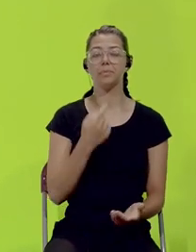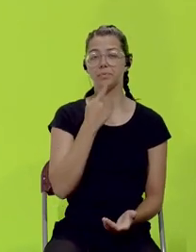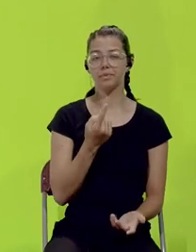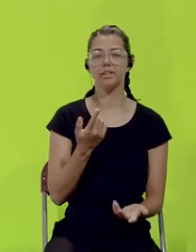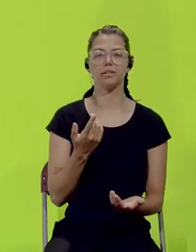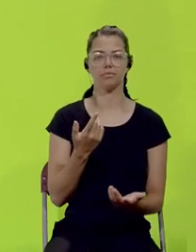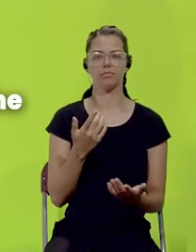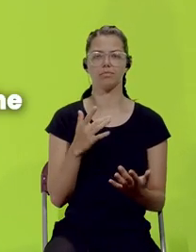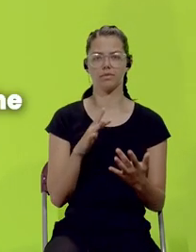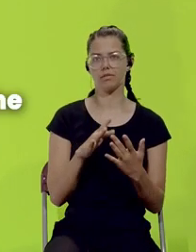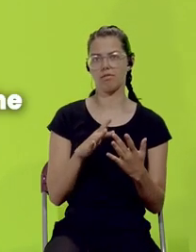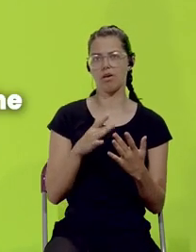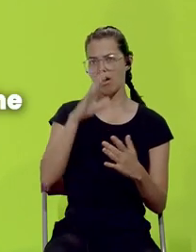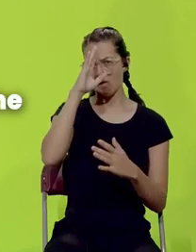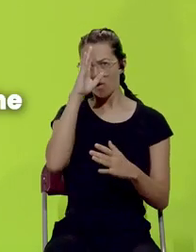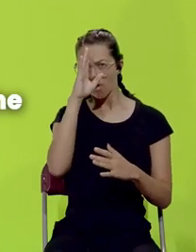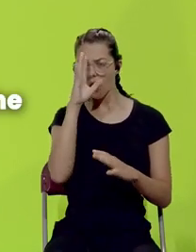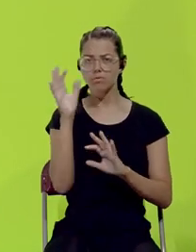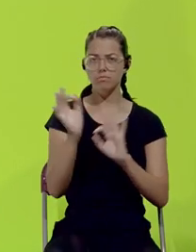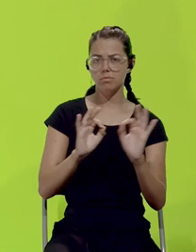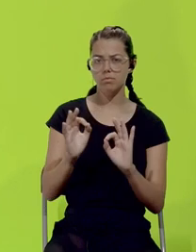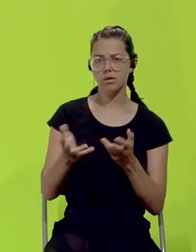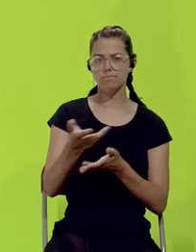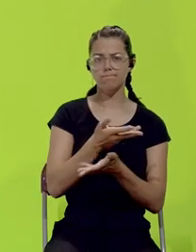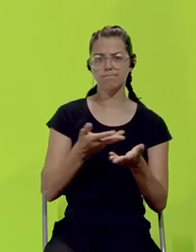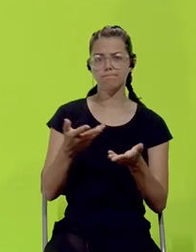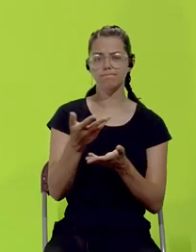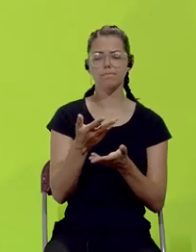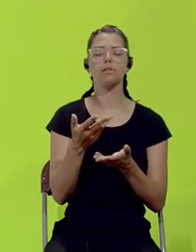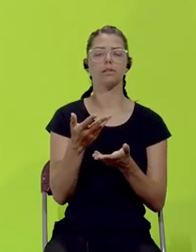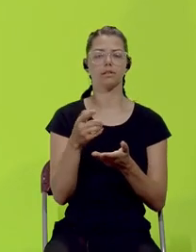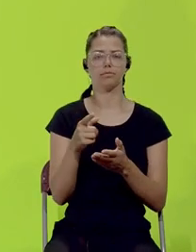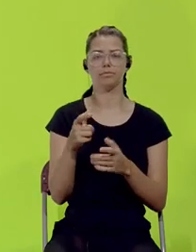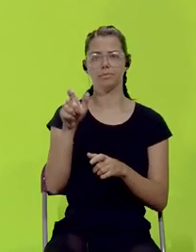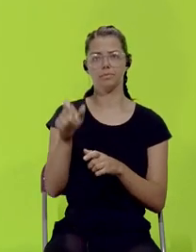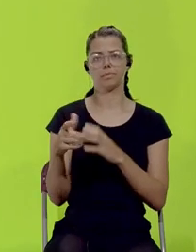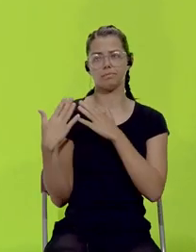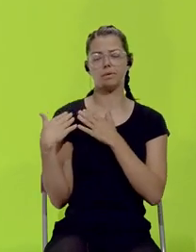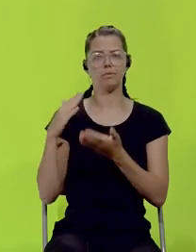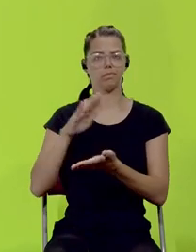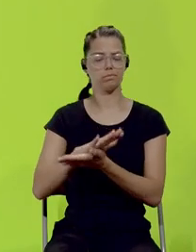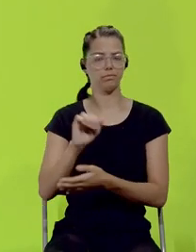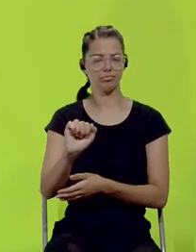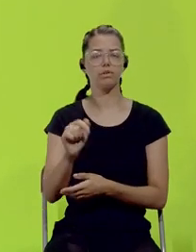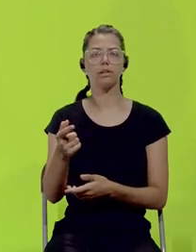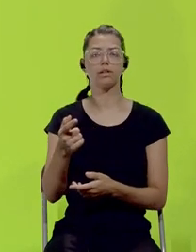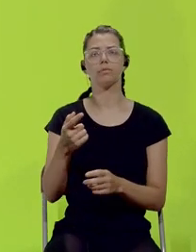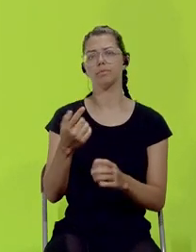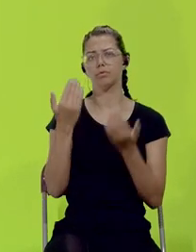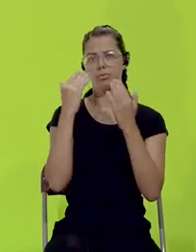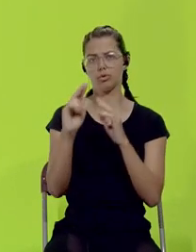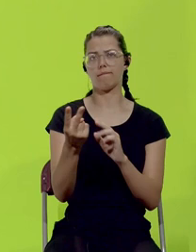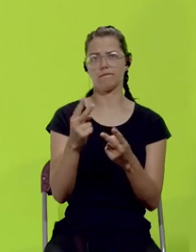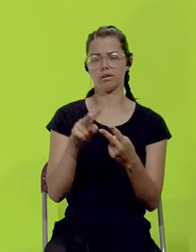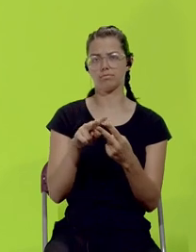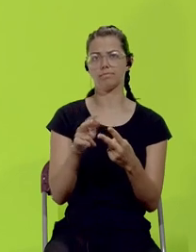num contacto prévio, preparatório para esta sessão, numa conversa com o responsável editorial, ele deu-me dois dados